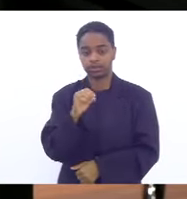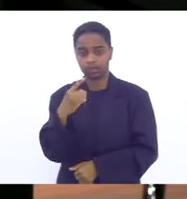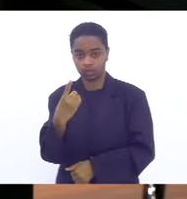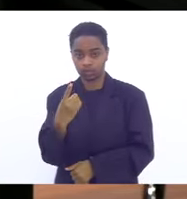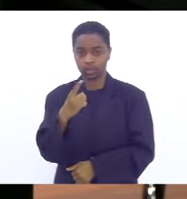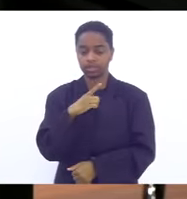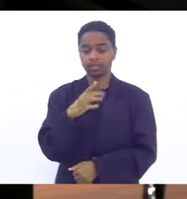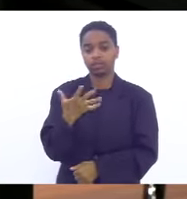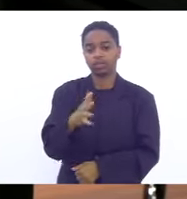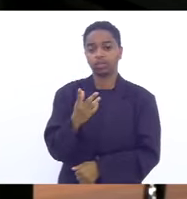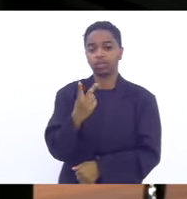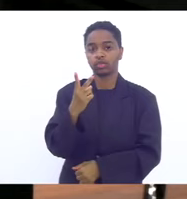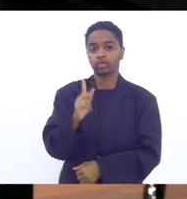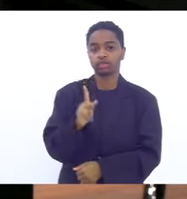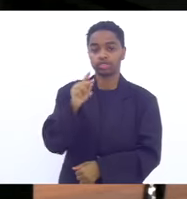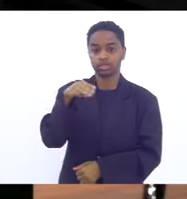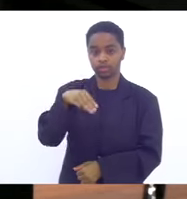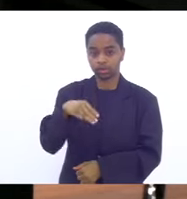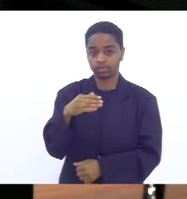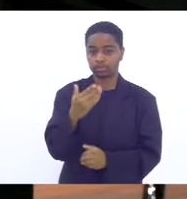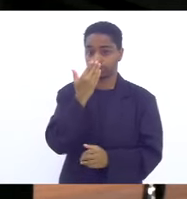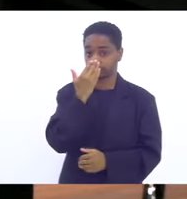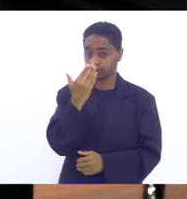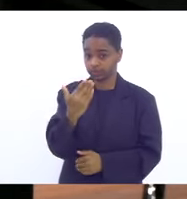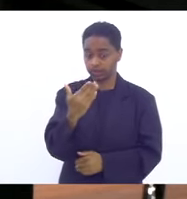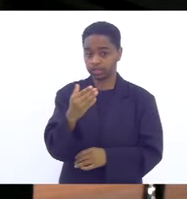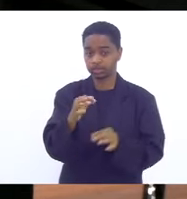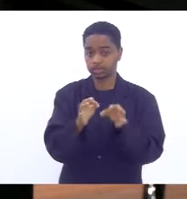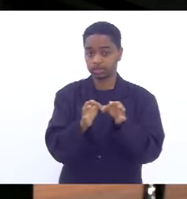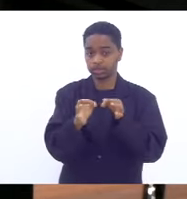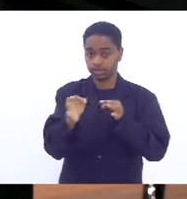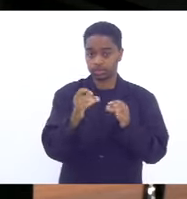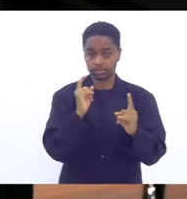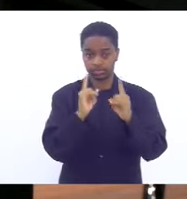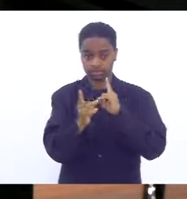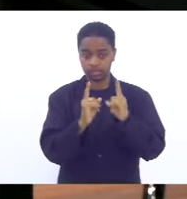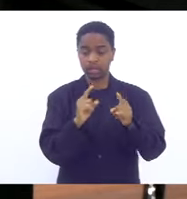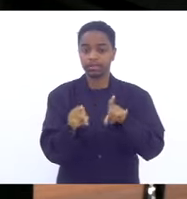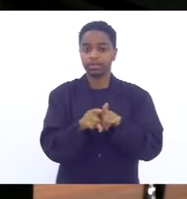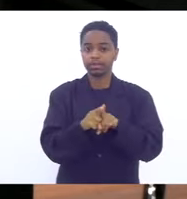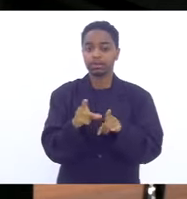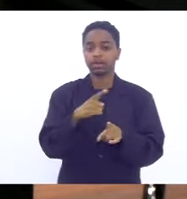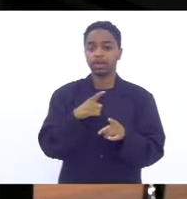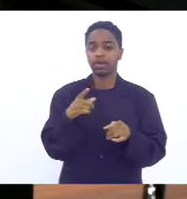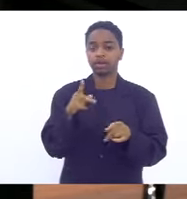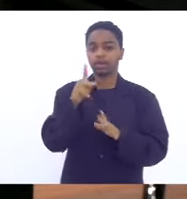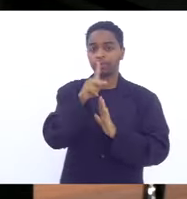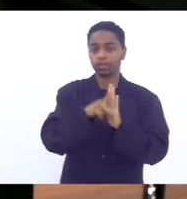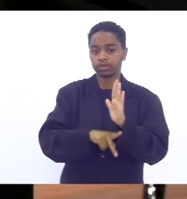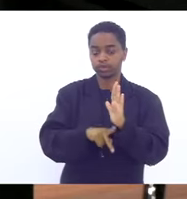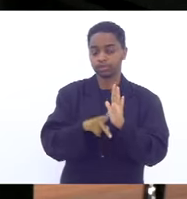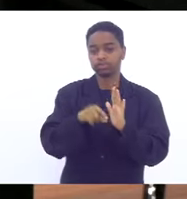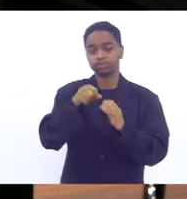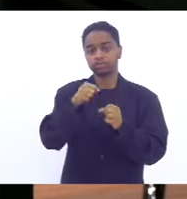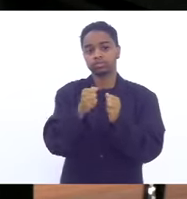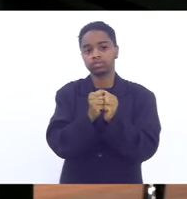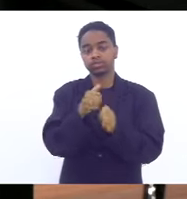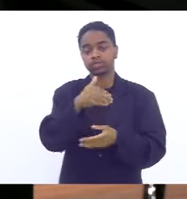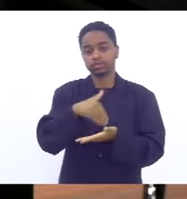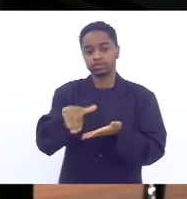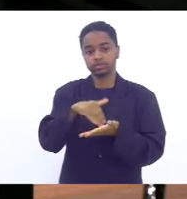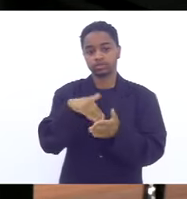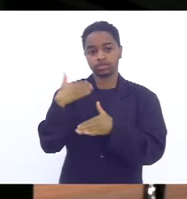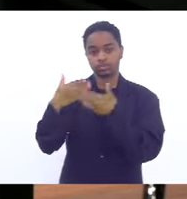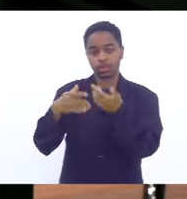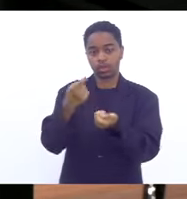2,5 km de frente para a rodovia BR-101, né, e ali a gente está com um projeto aqui na Secretaria de Desenvolvimento